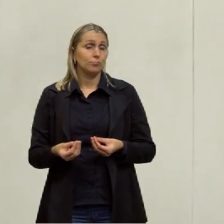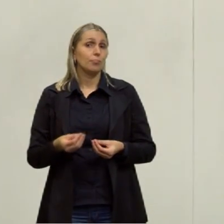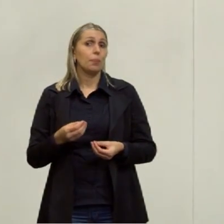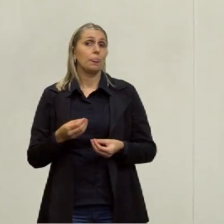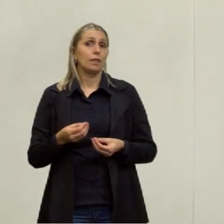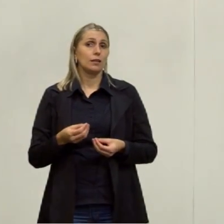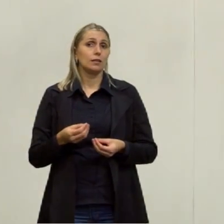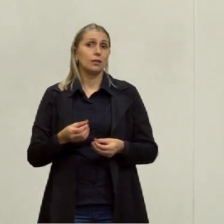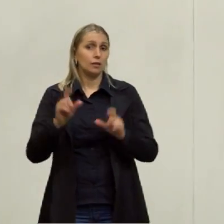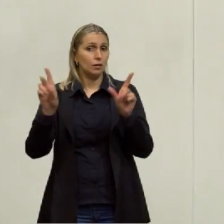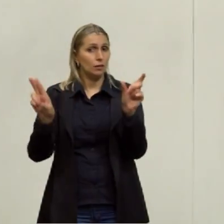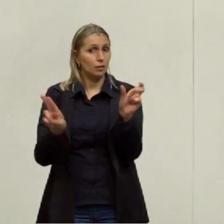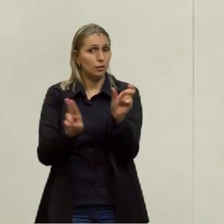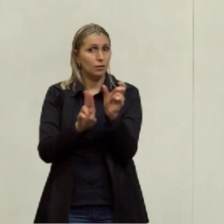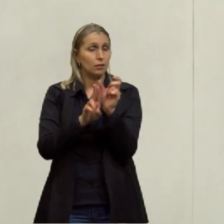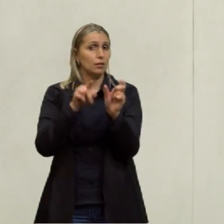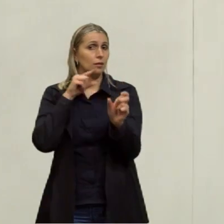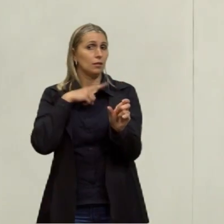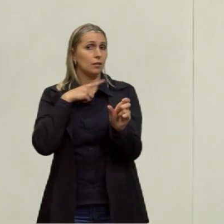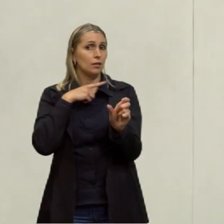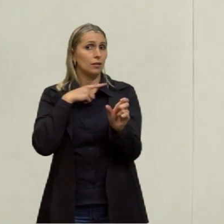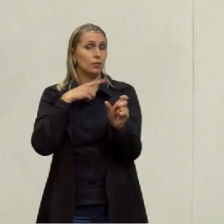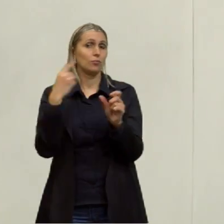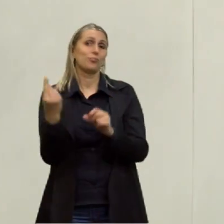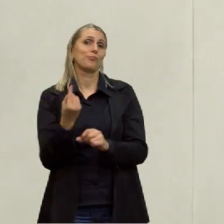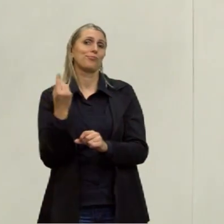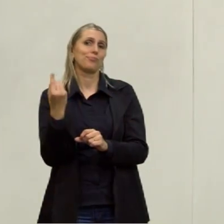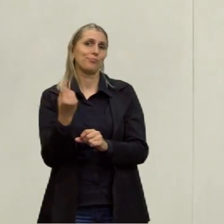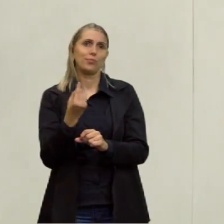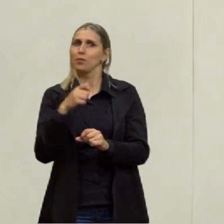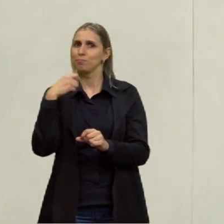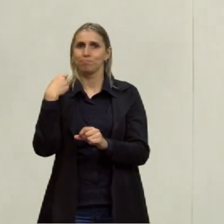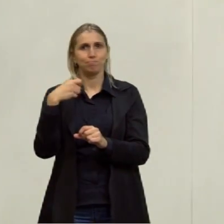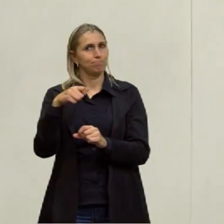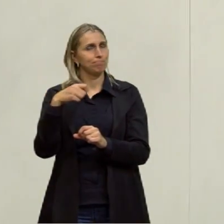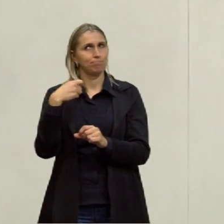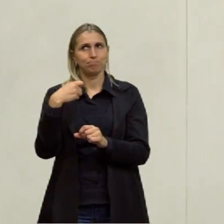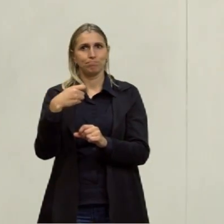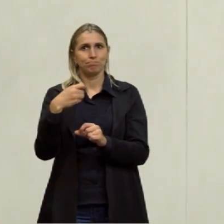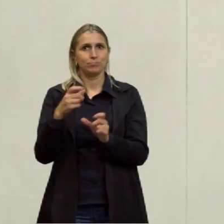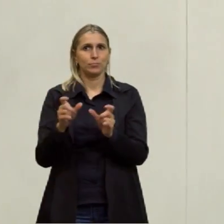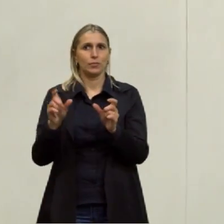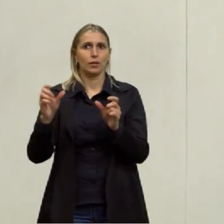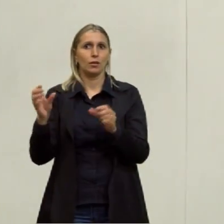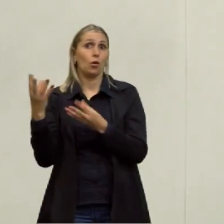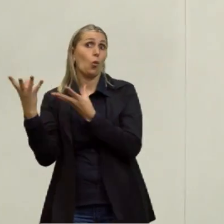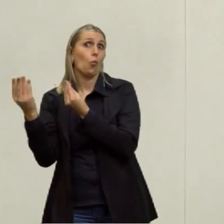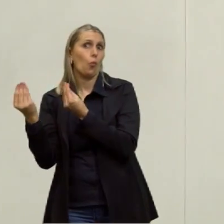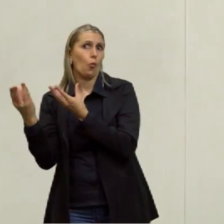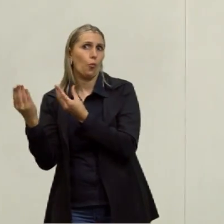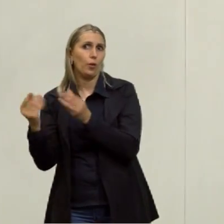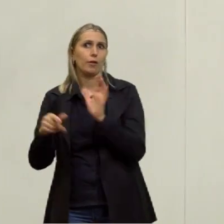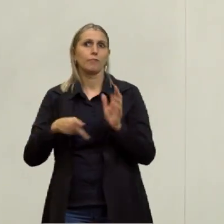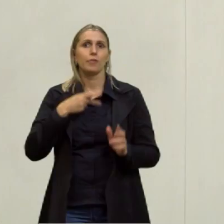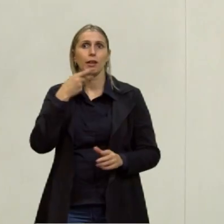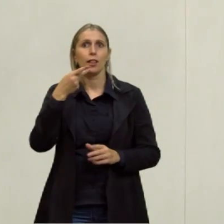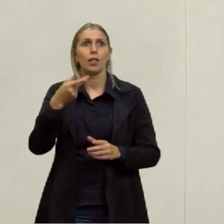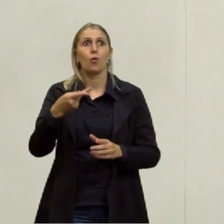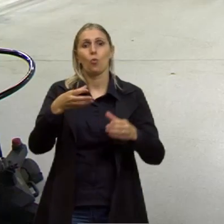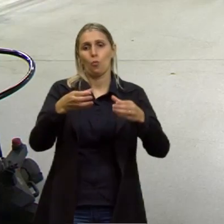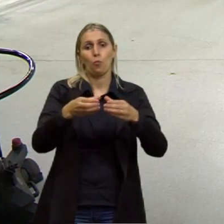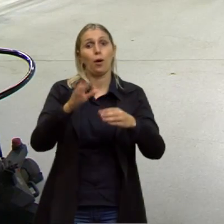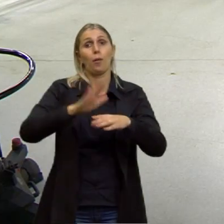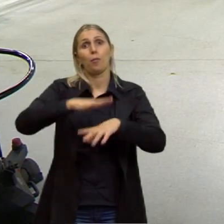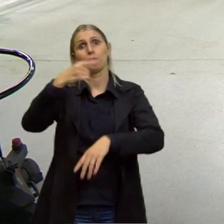que esse substantivo esteja no singular e não precisa ser colocado no plural tá daí se dizer que aquilo ali